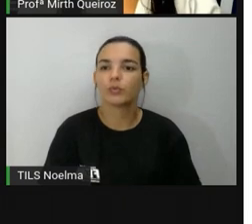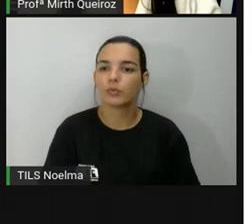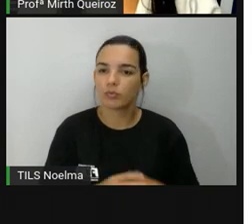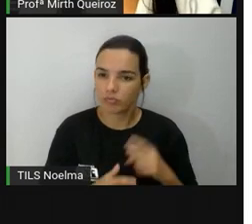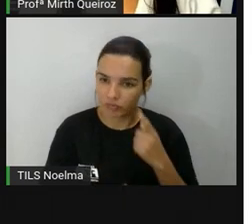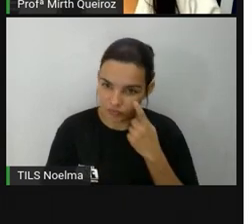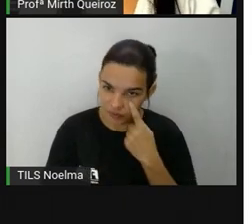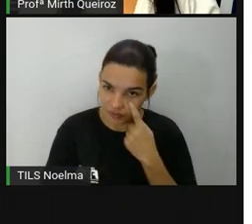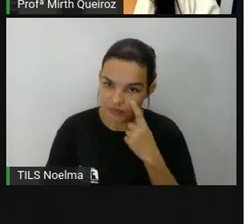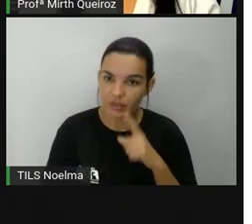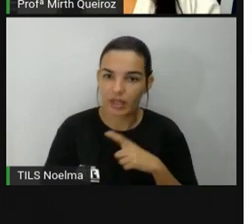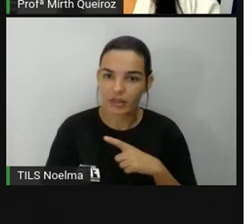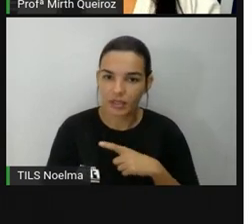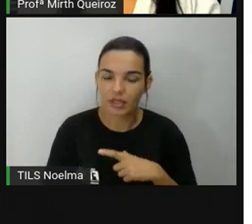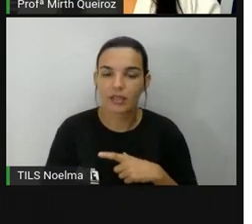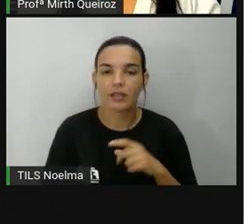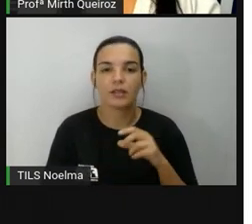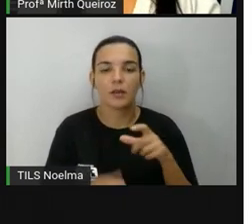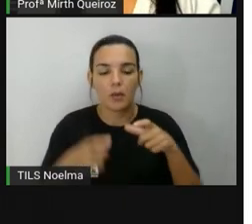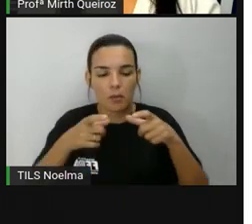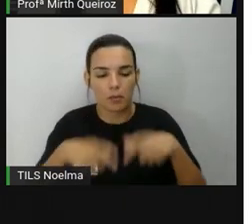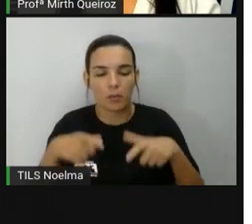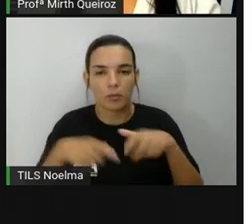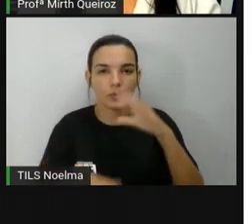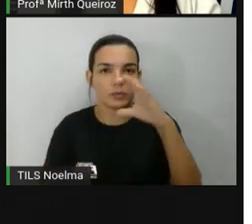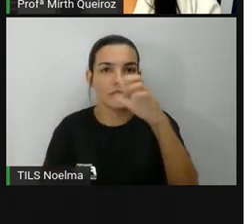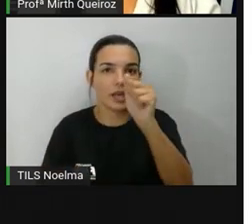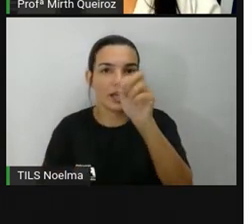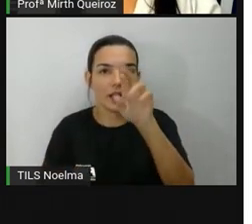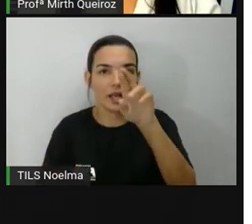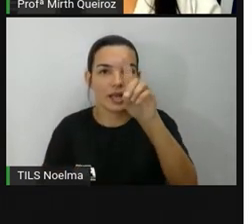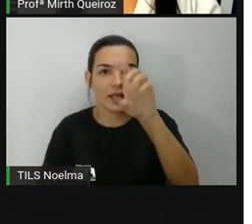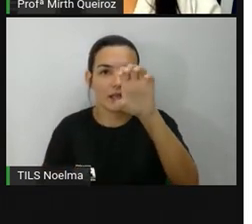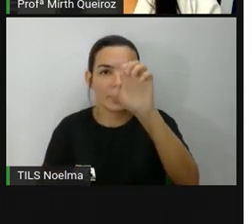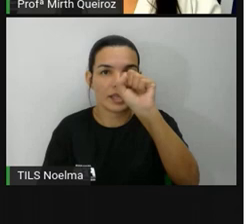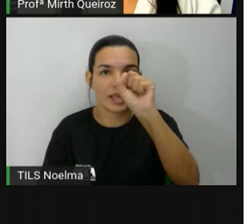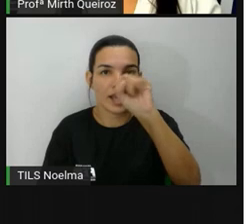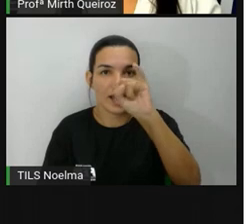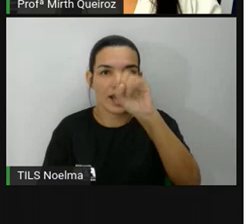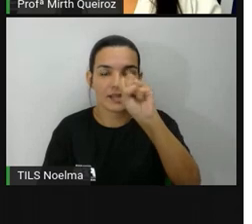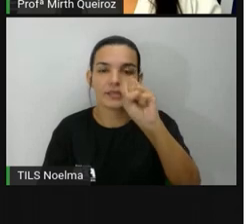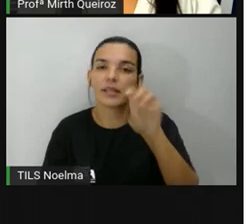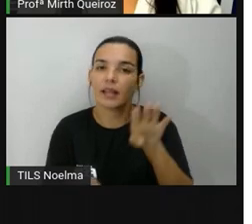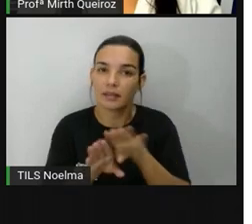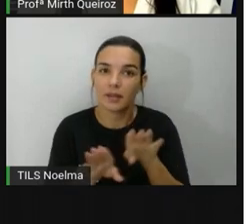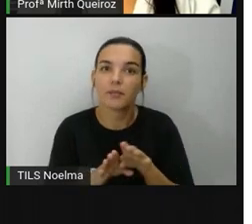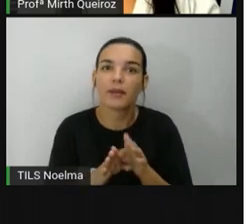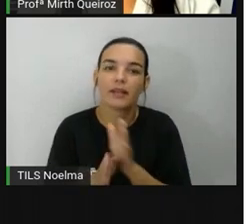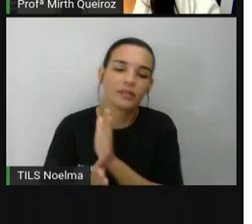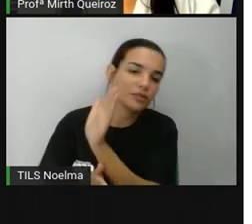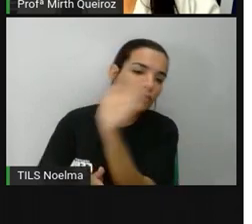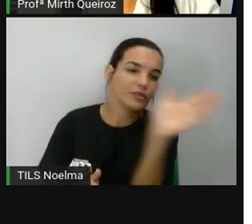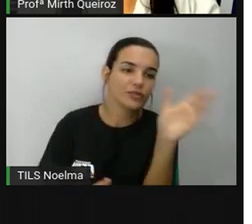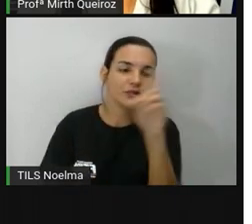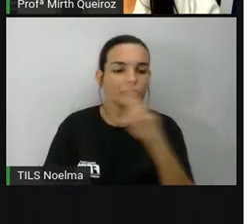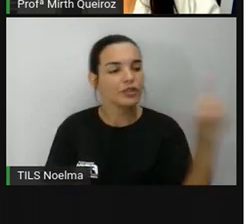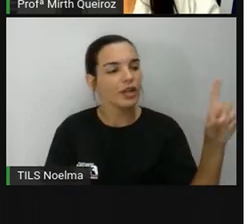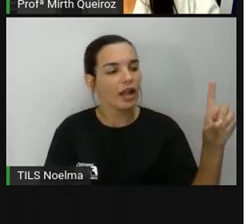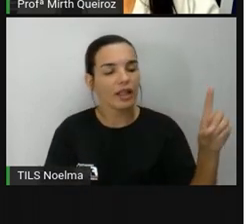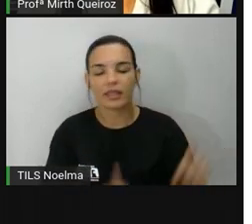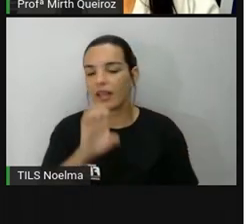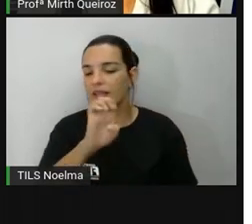pontos cardeais, né? E nós utilizamos também aí as direções. Direita,